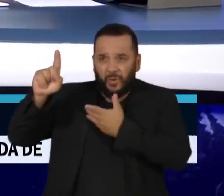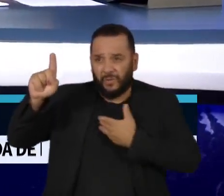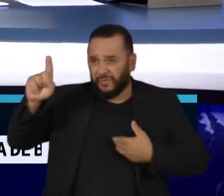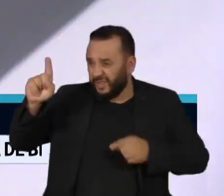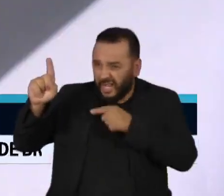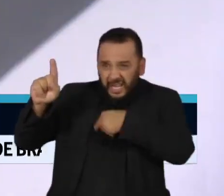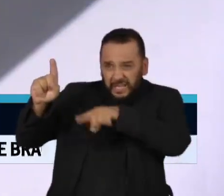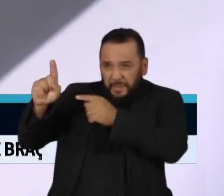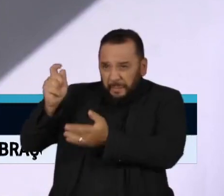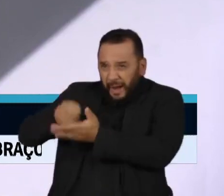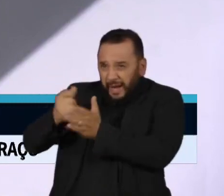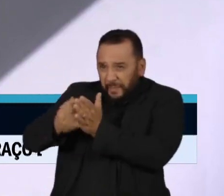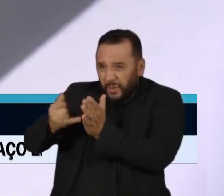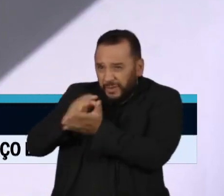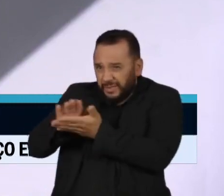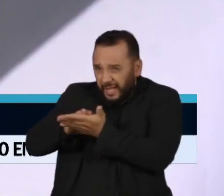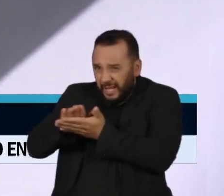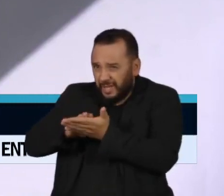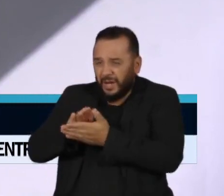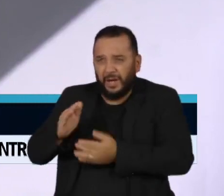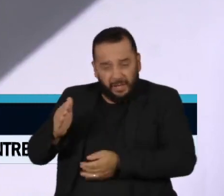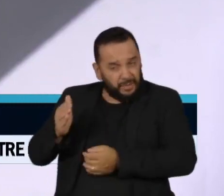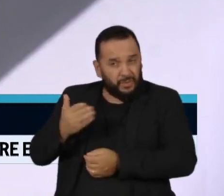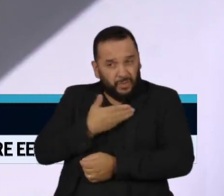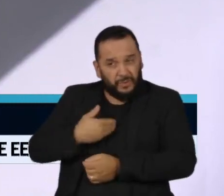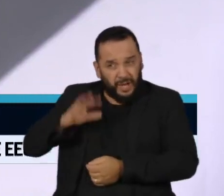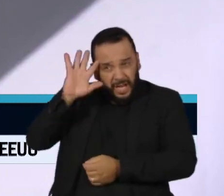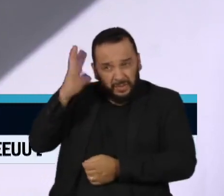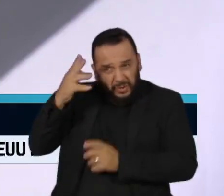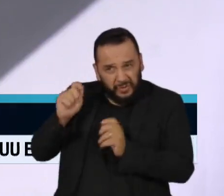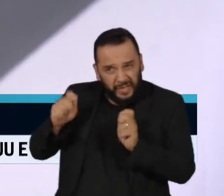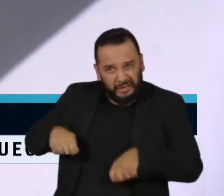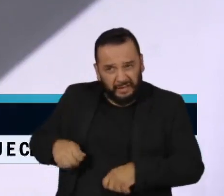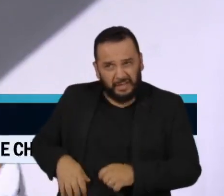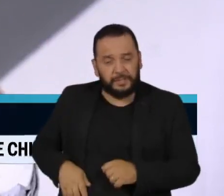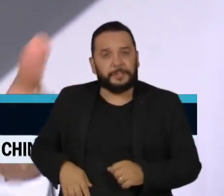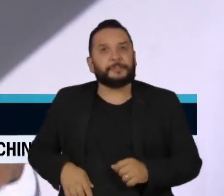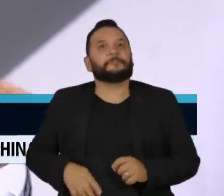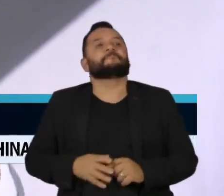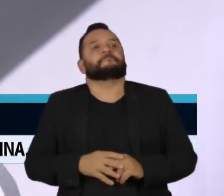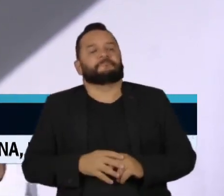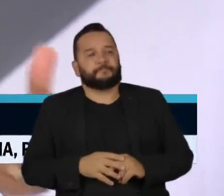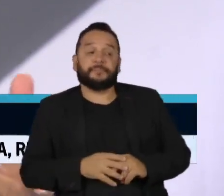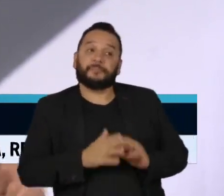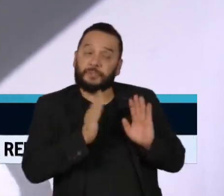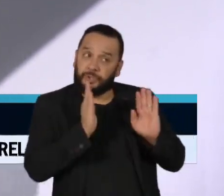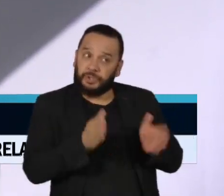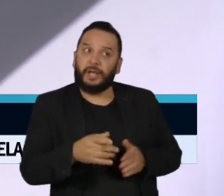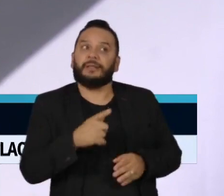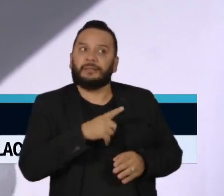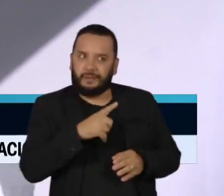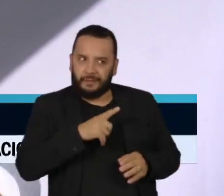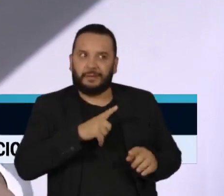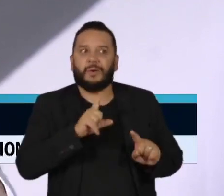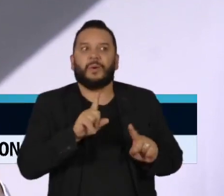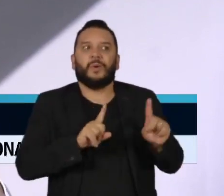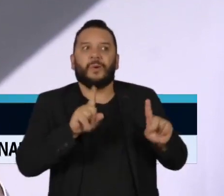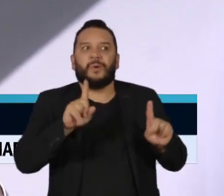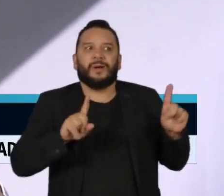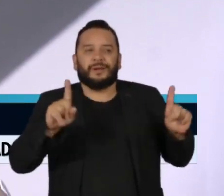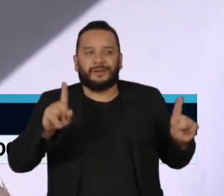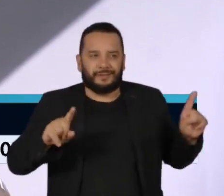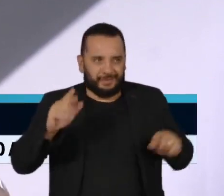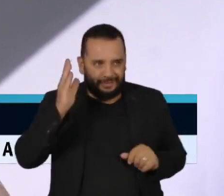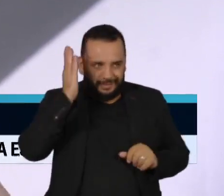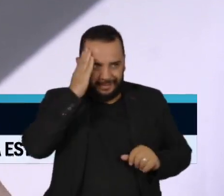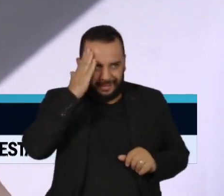decisão? Olha, se nós puxássemos pela memória que já tem uma concorrência que não é eletrônica, que é aquela fronteira ali